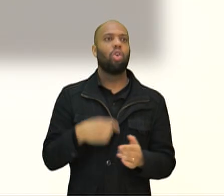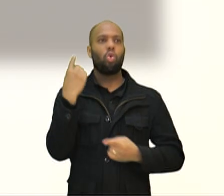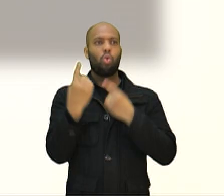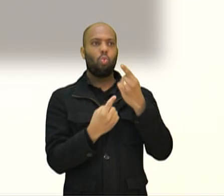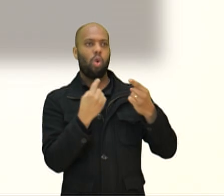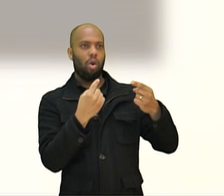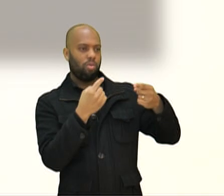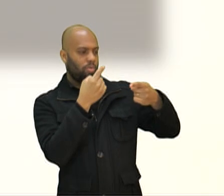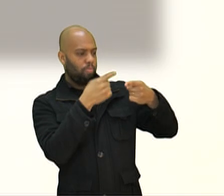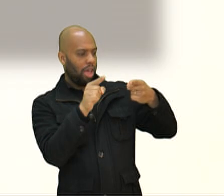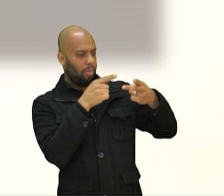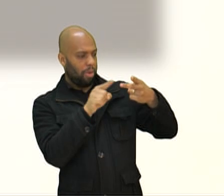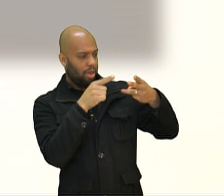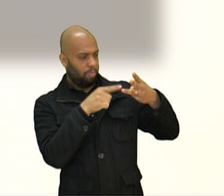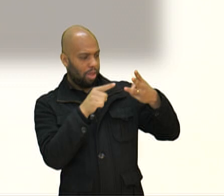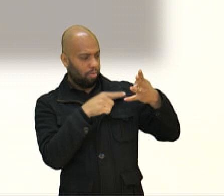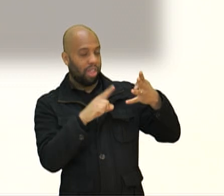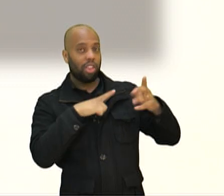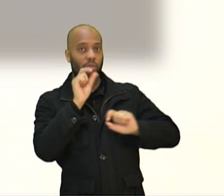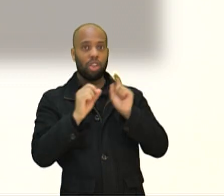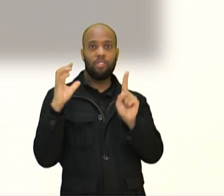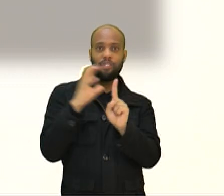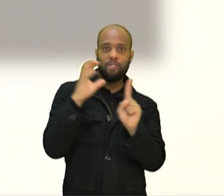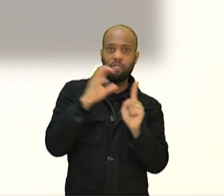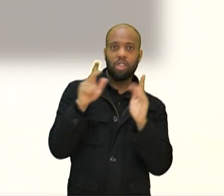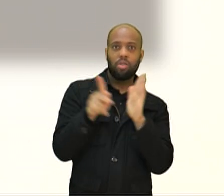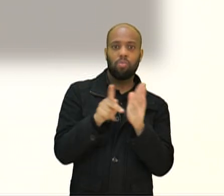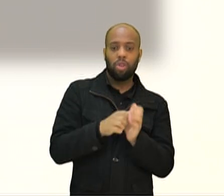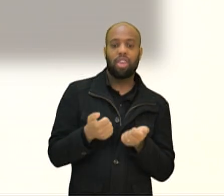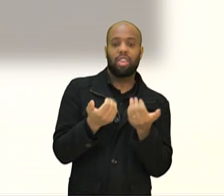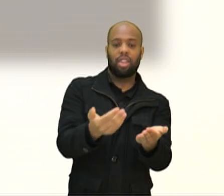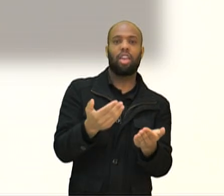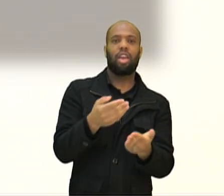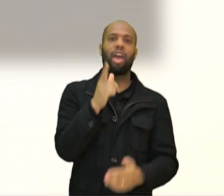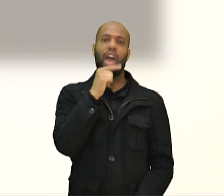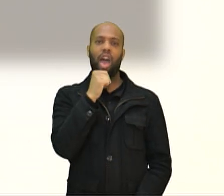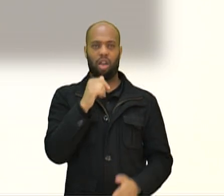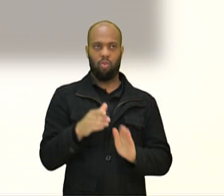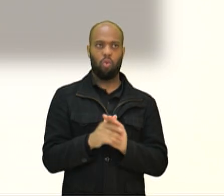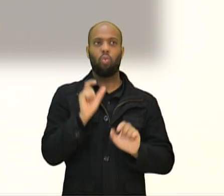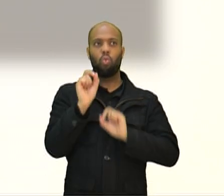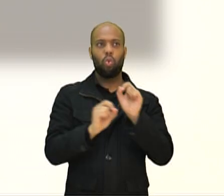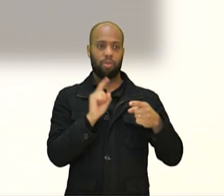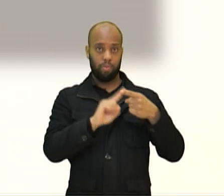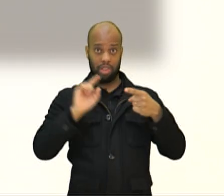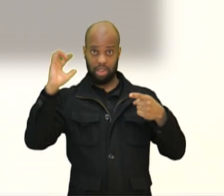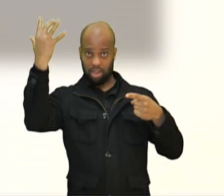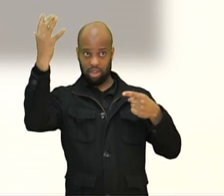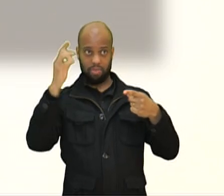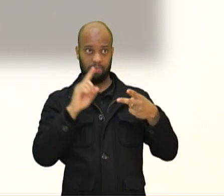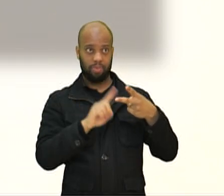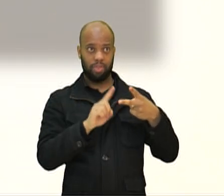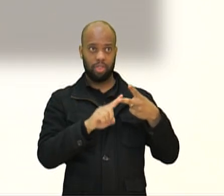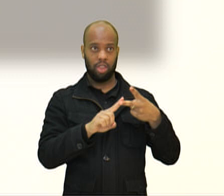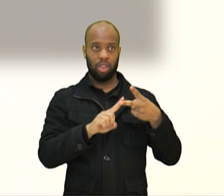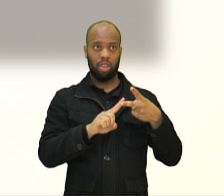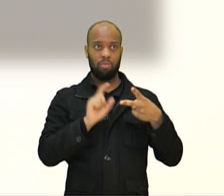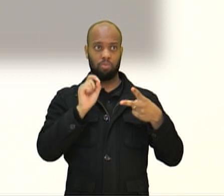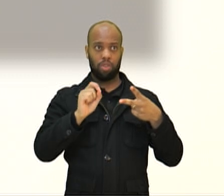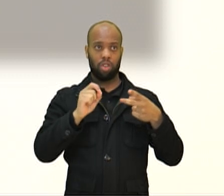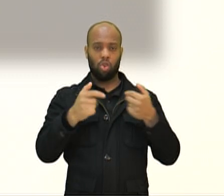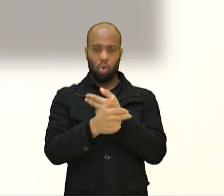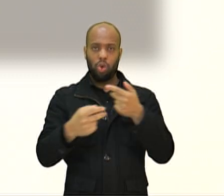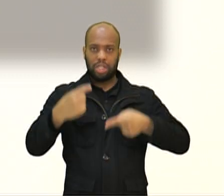das alternativas traz fatores que influenciam na disponibilidade de água? Clima, letra A. Letra